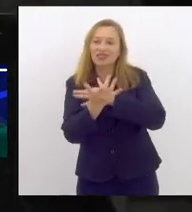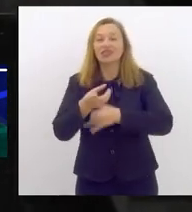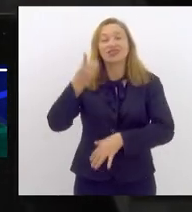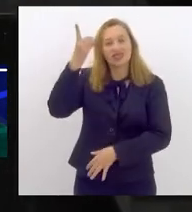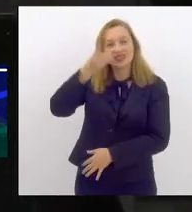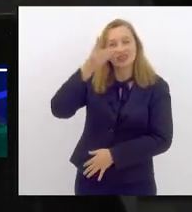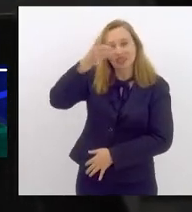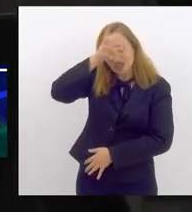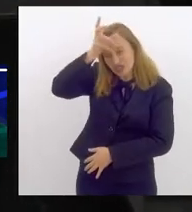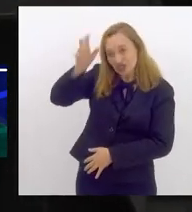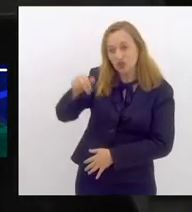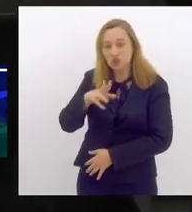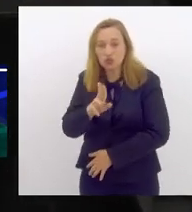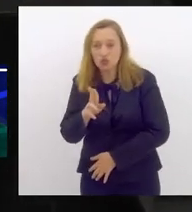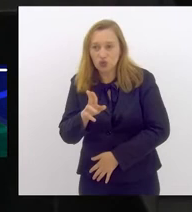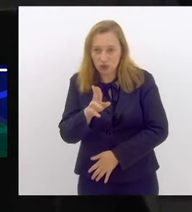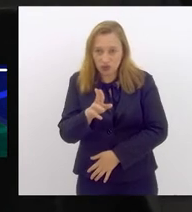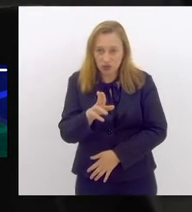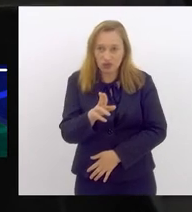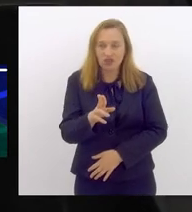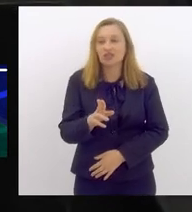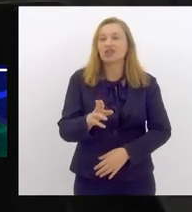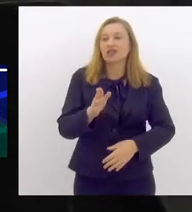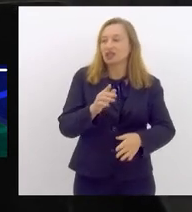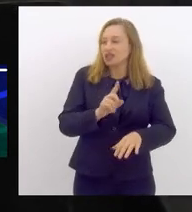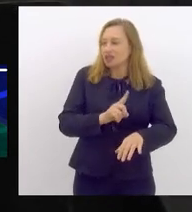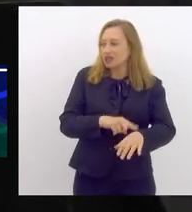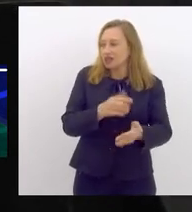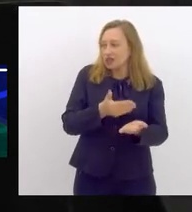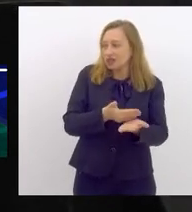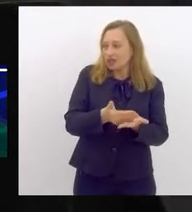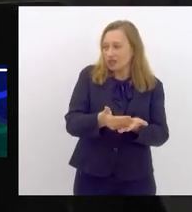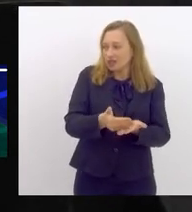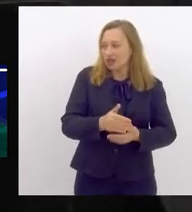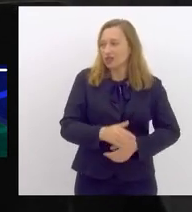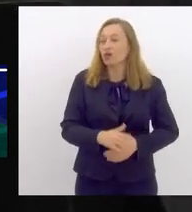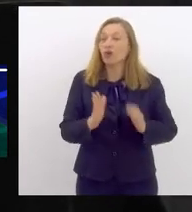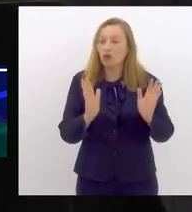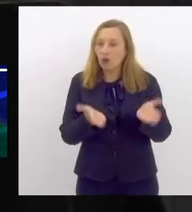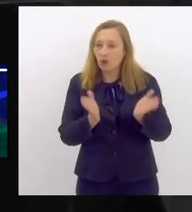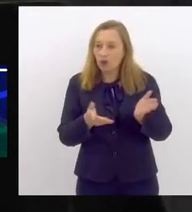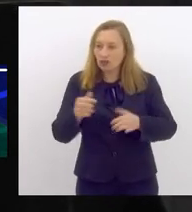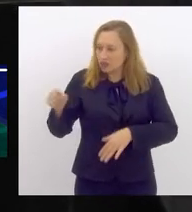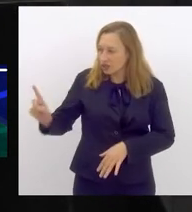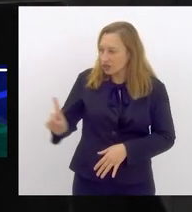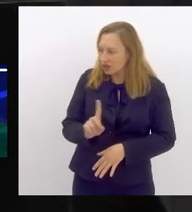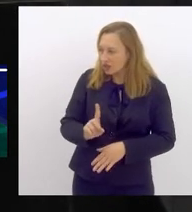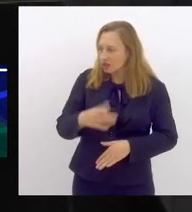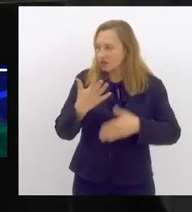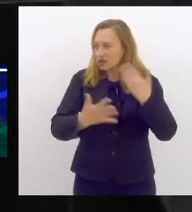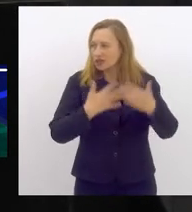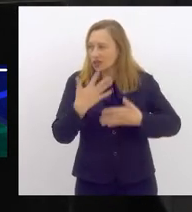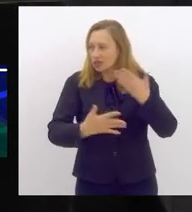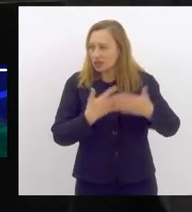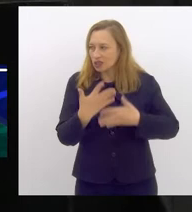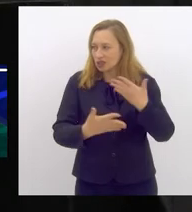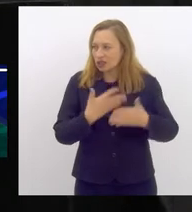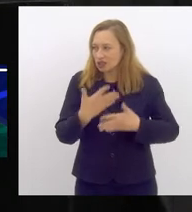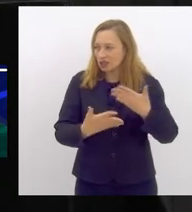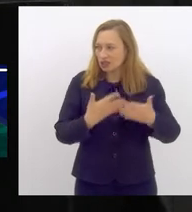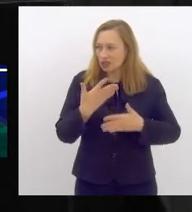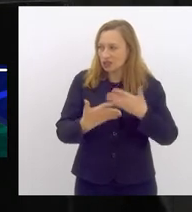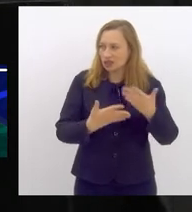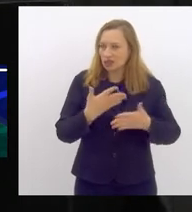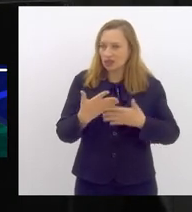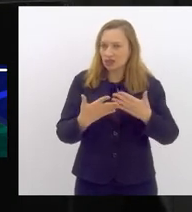Deputado a tia Ju que ora Preside esse expediente Inicial hoje vem aqui com muita alegria essa Tribuna